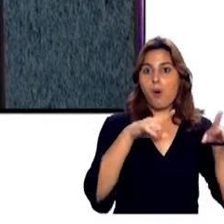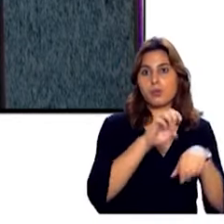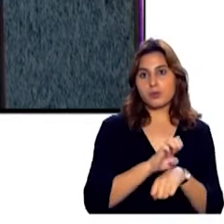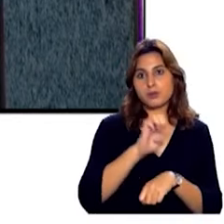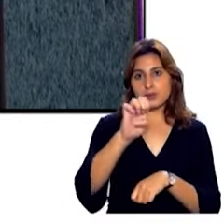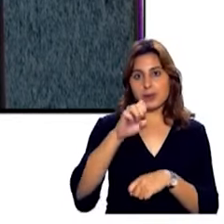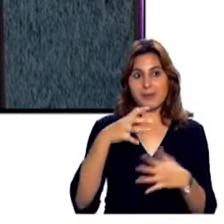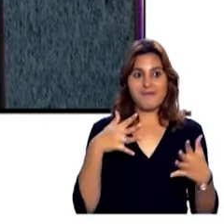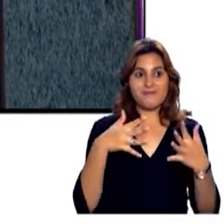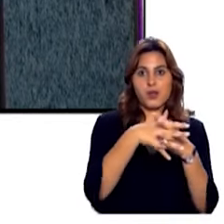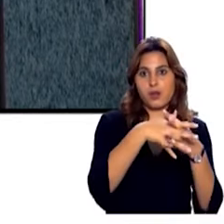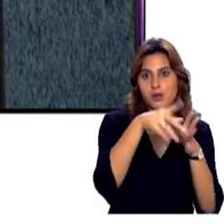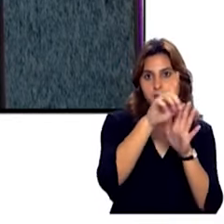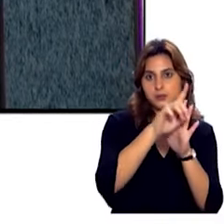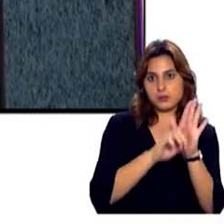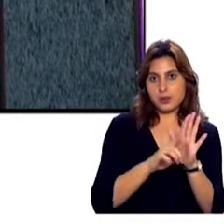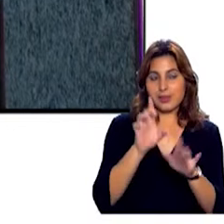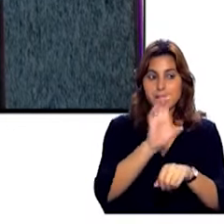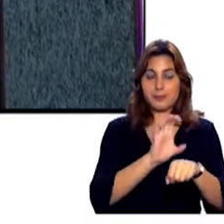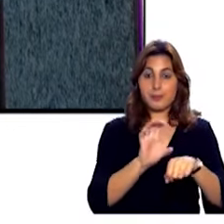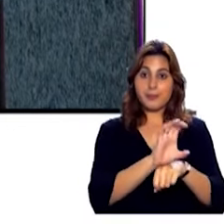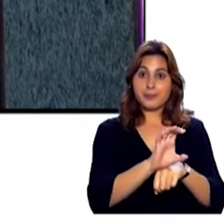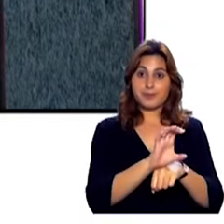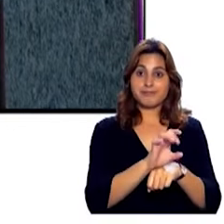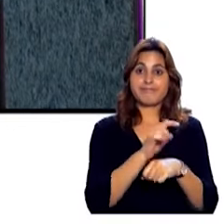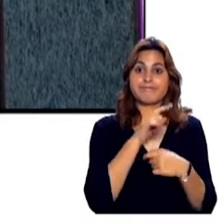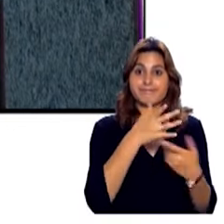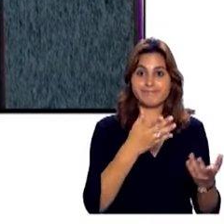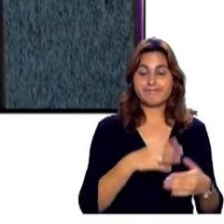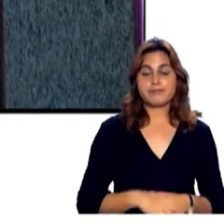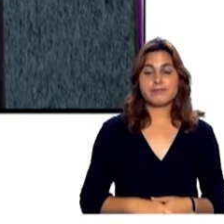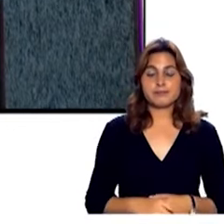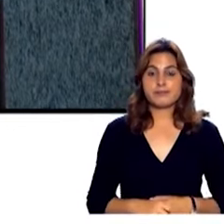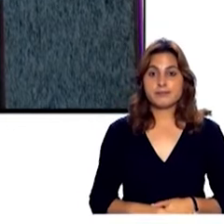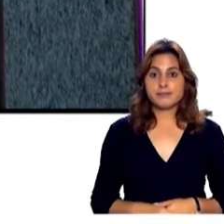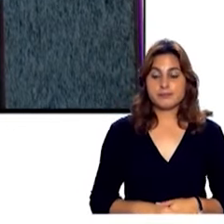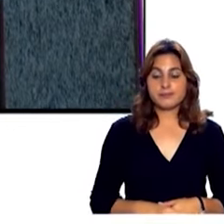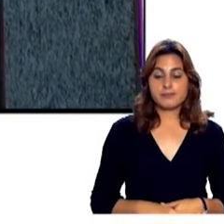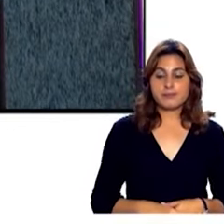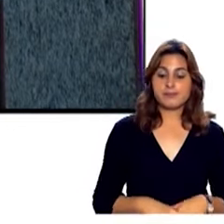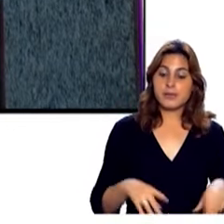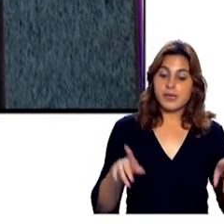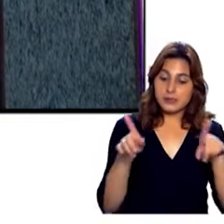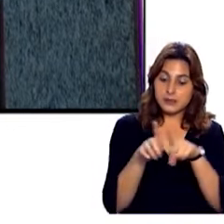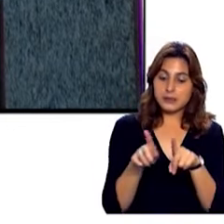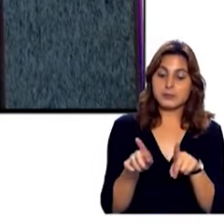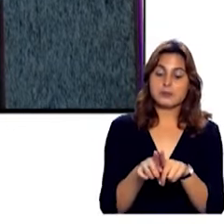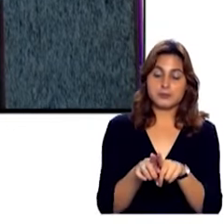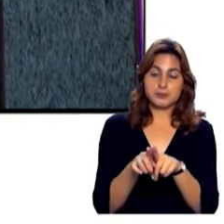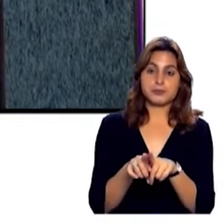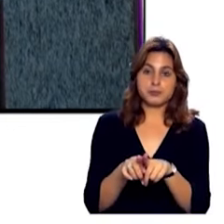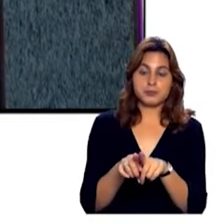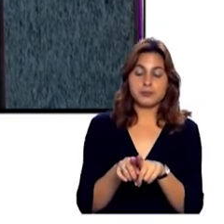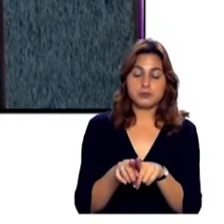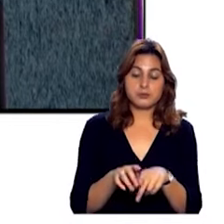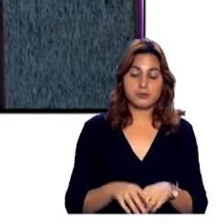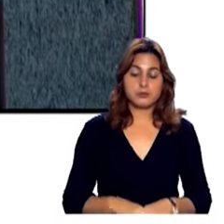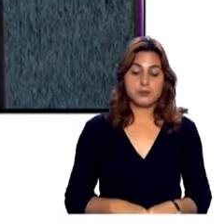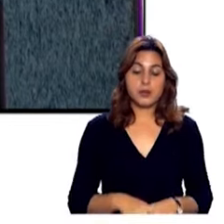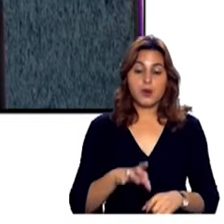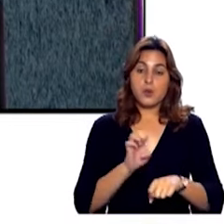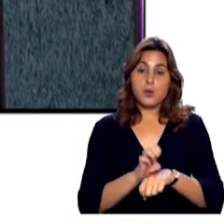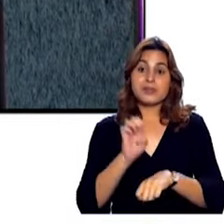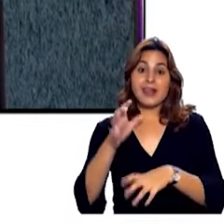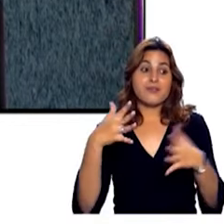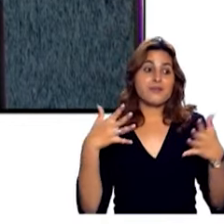violação direta da Constituição e quando e e quando também e o estado